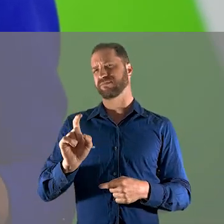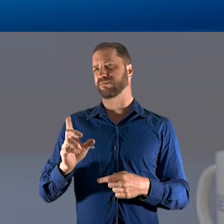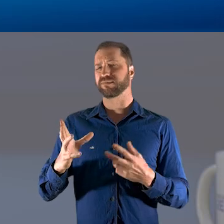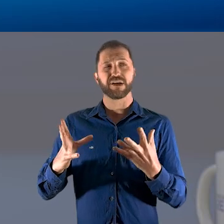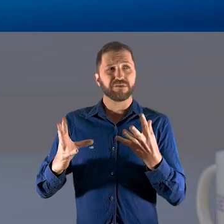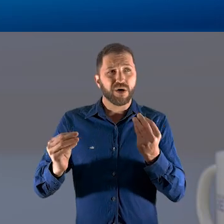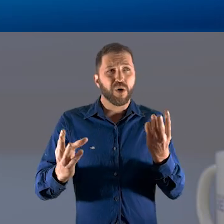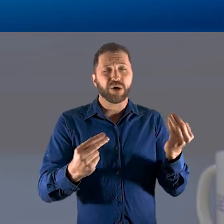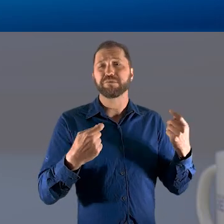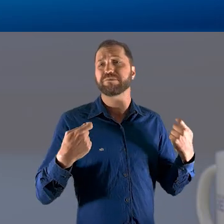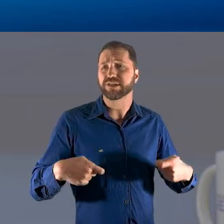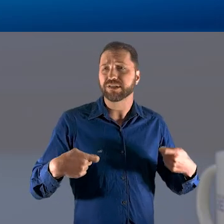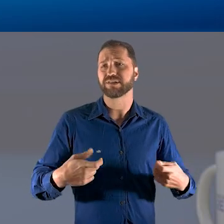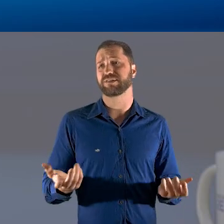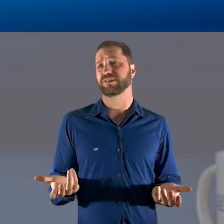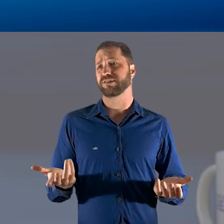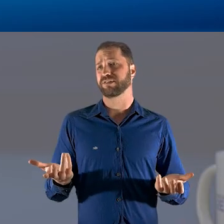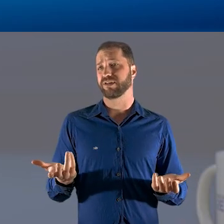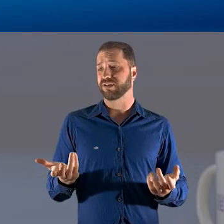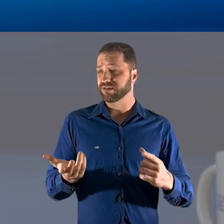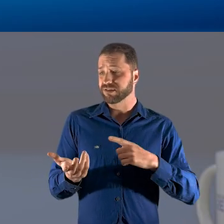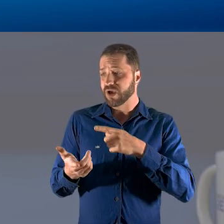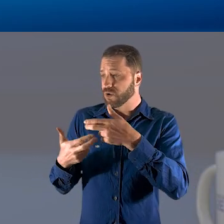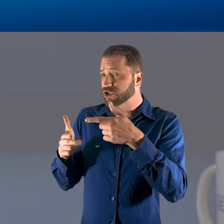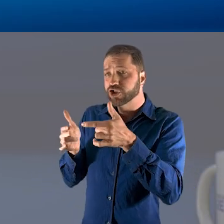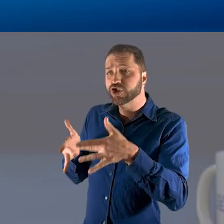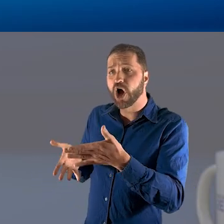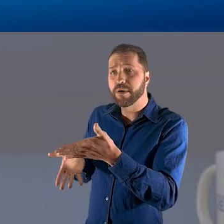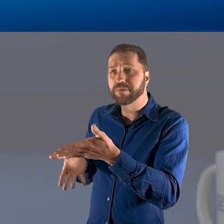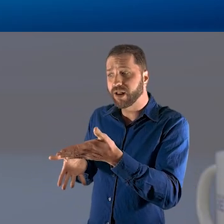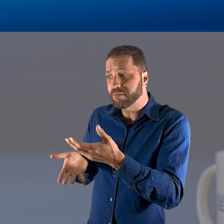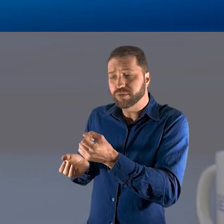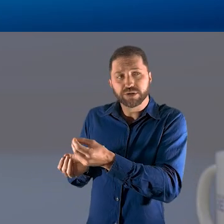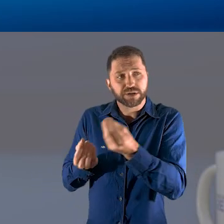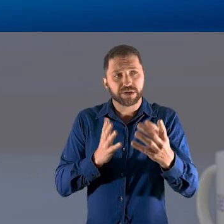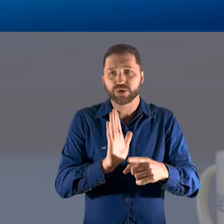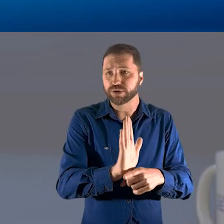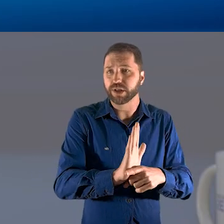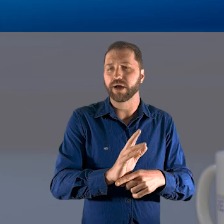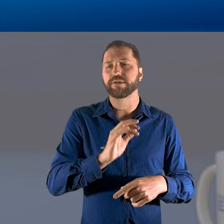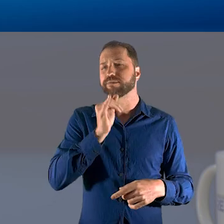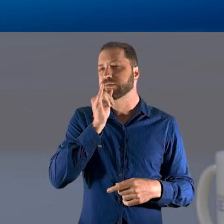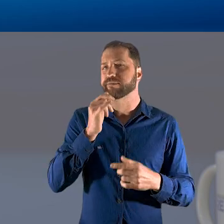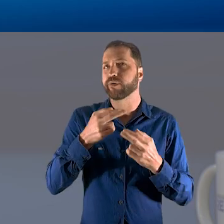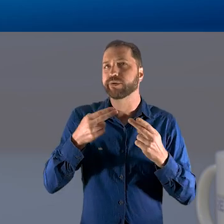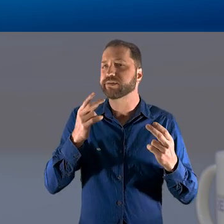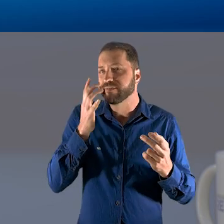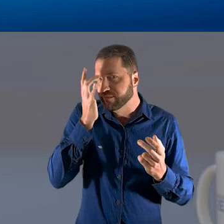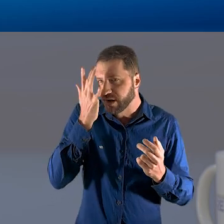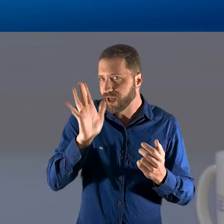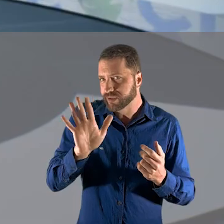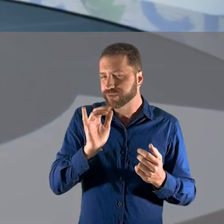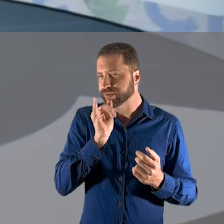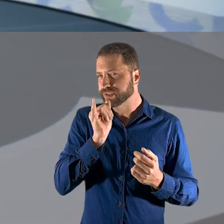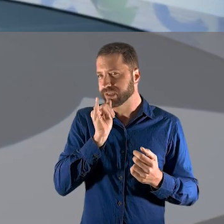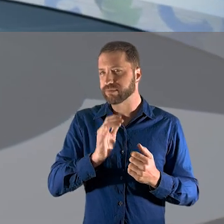a gente não ajudar tem muita gente precisando disso e é algo que às vezes para você tá sobrando isso quer ver uma coisa